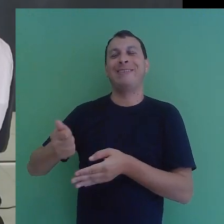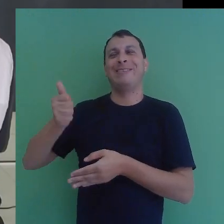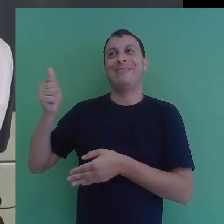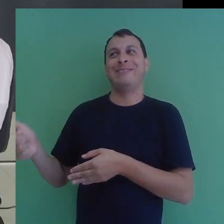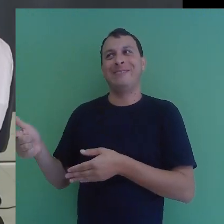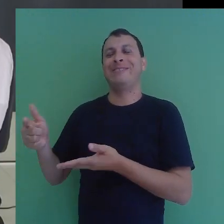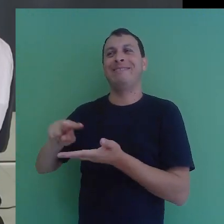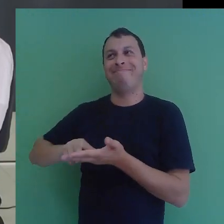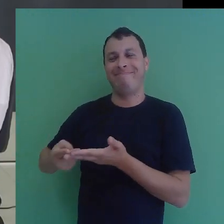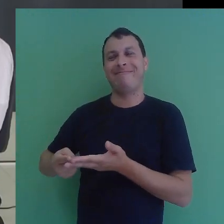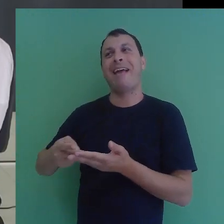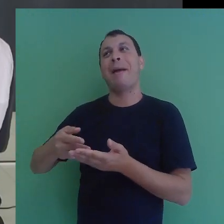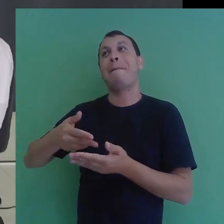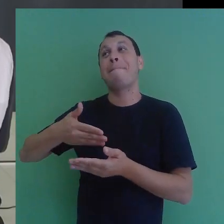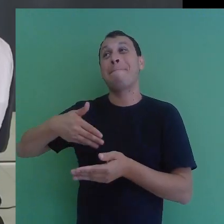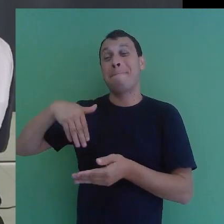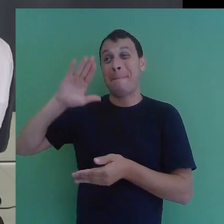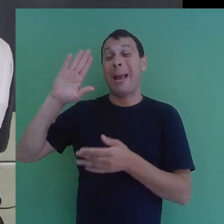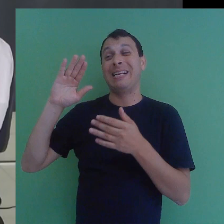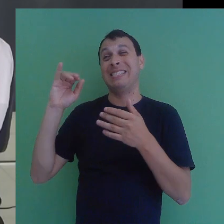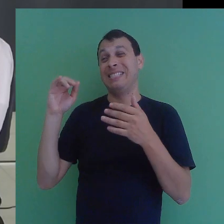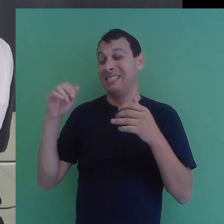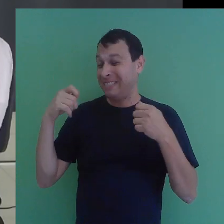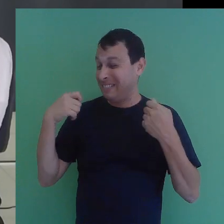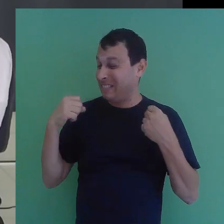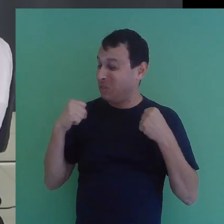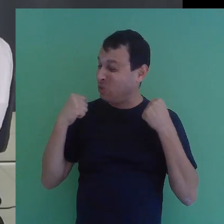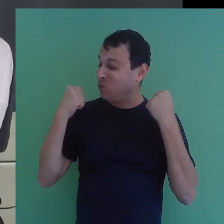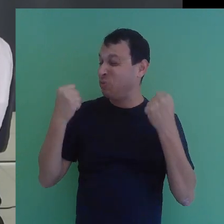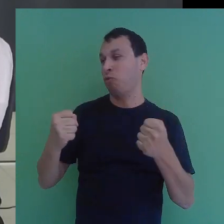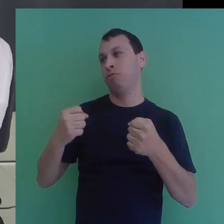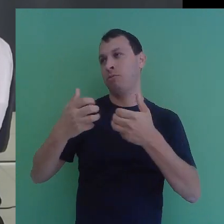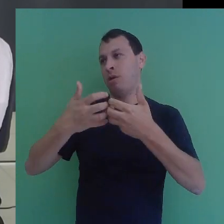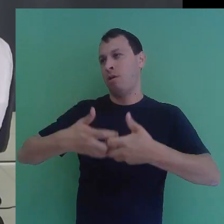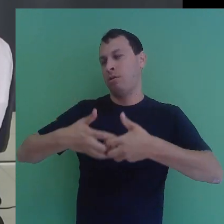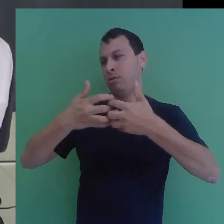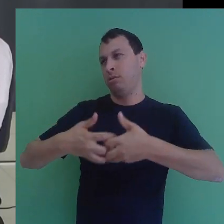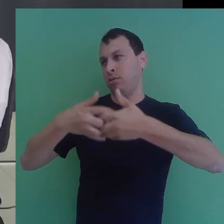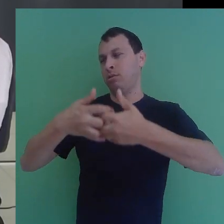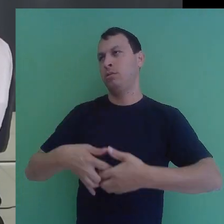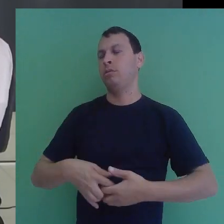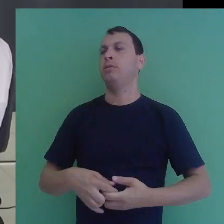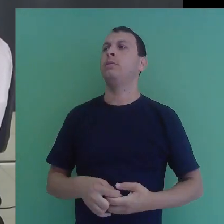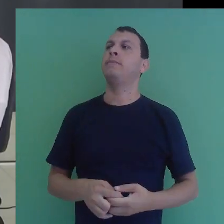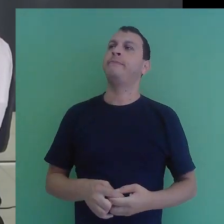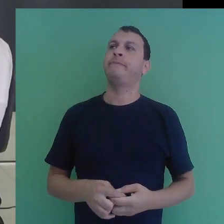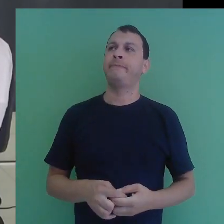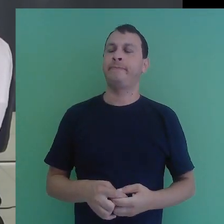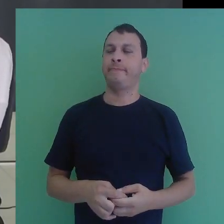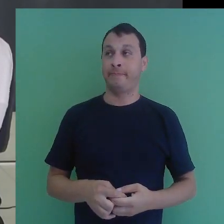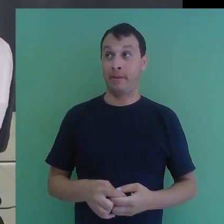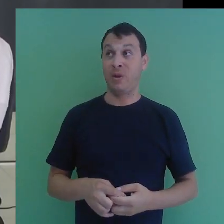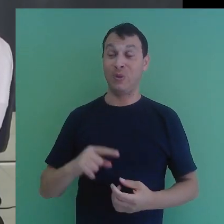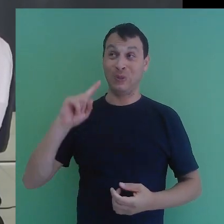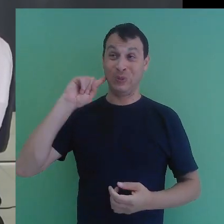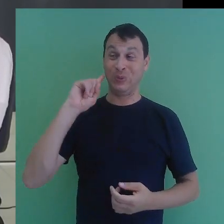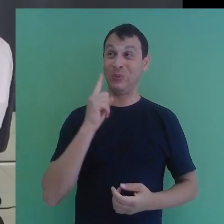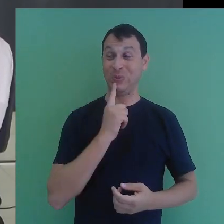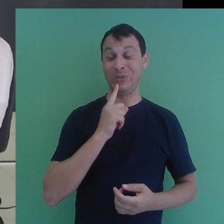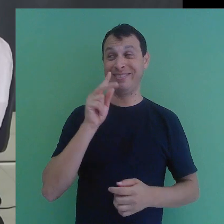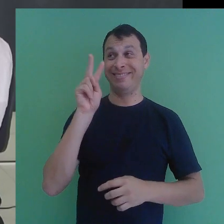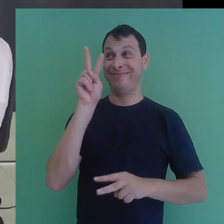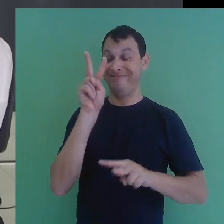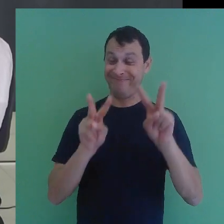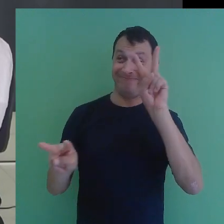raciocínio. Sim. E eu percebo que os surdos, eles são muito visuais, né? Tanto que eles dão um sinal pra